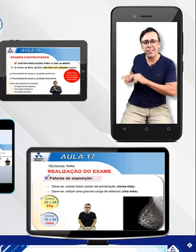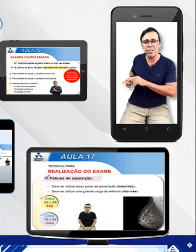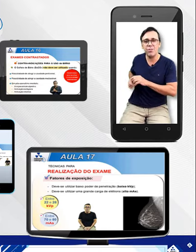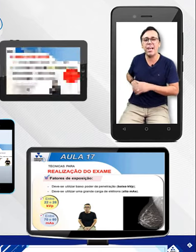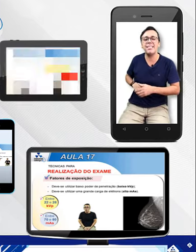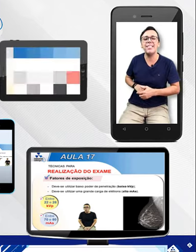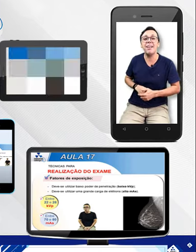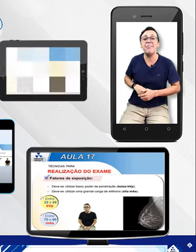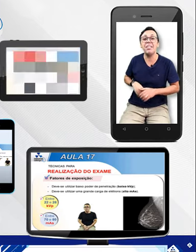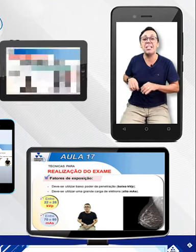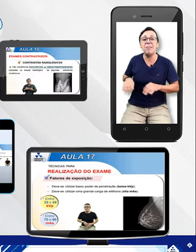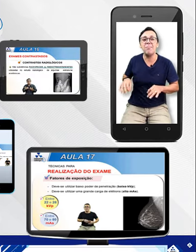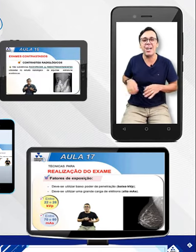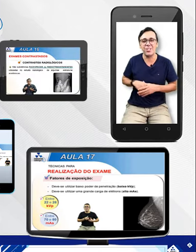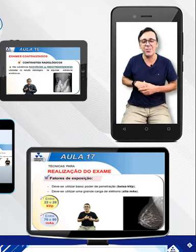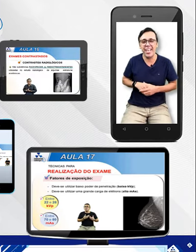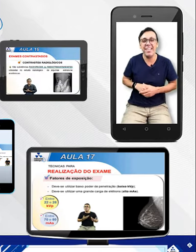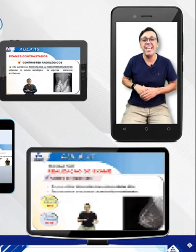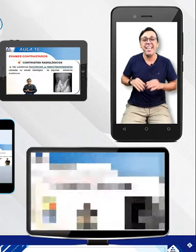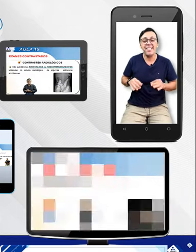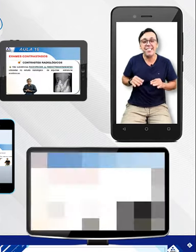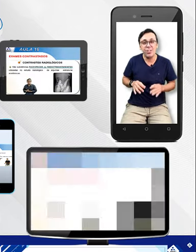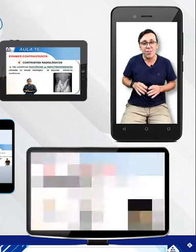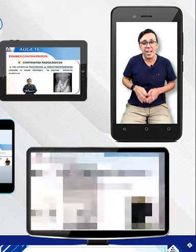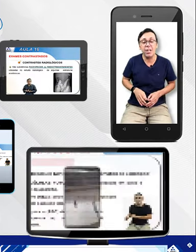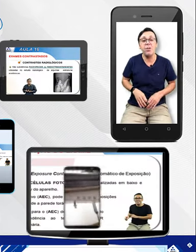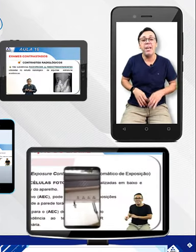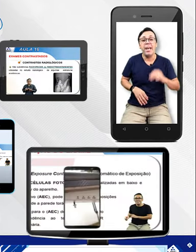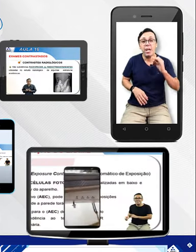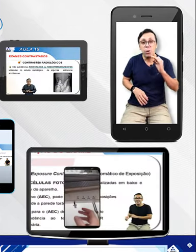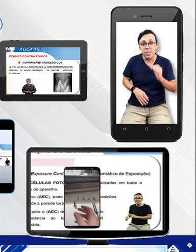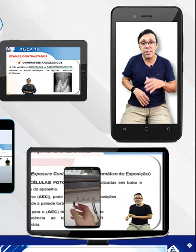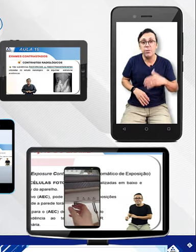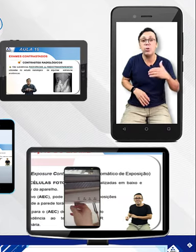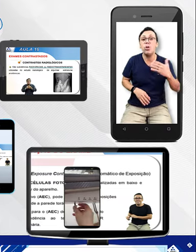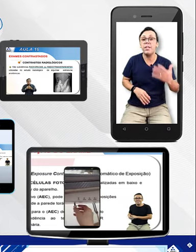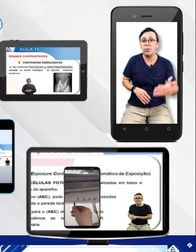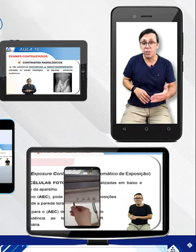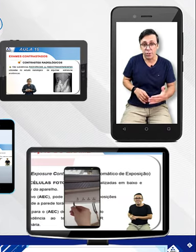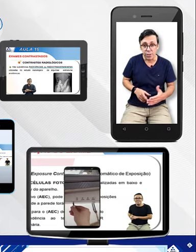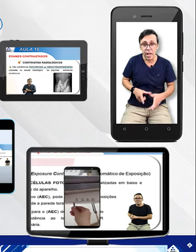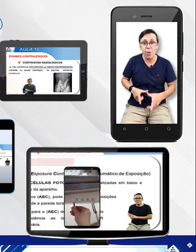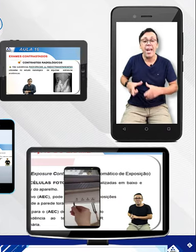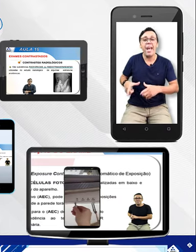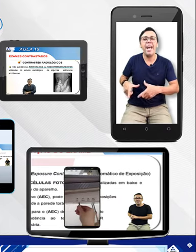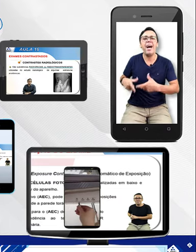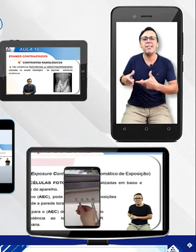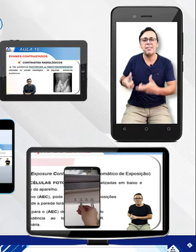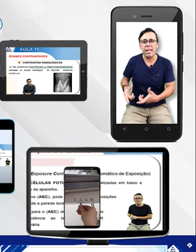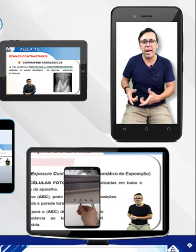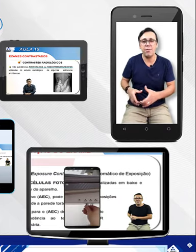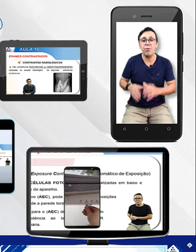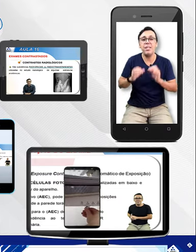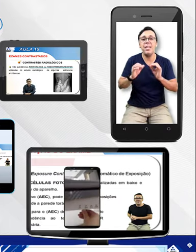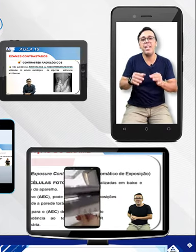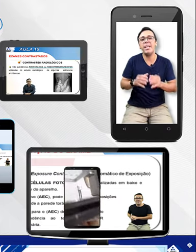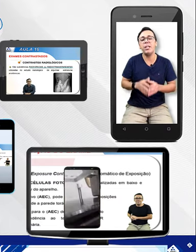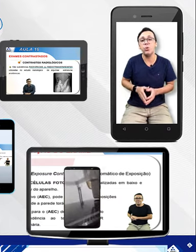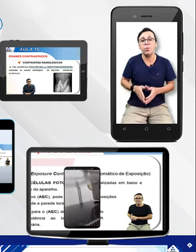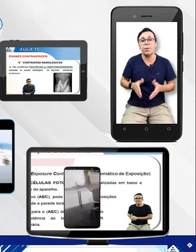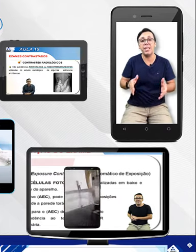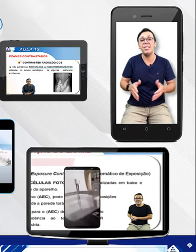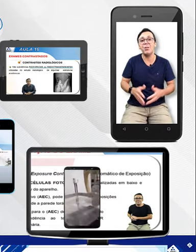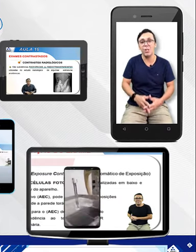gratuito. Esse certificado que você está vendo aqui embaixo, tá, ok? Esse certificado é reconhecido em todo o território nacional, é rastreável e